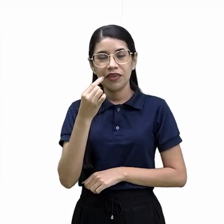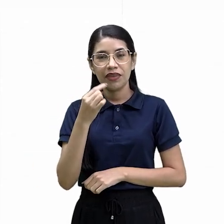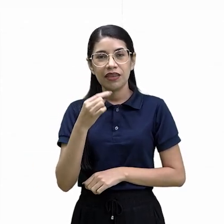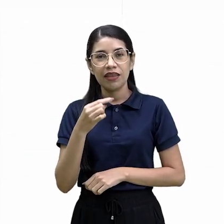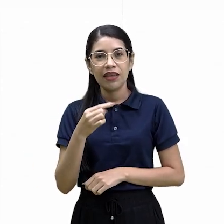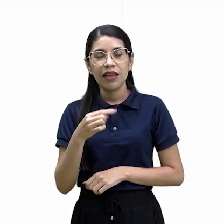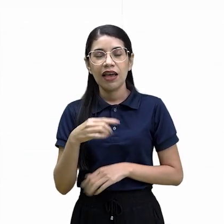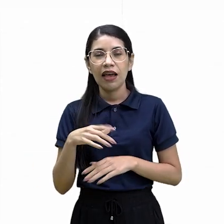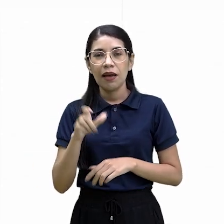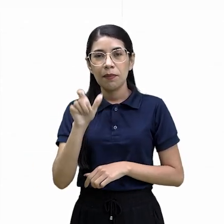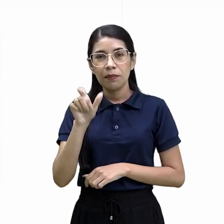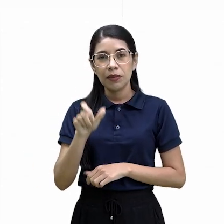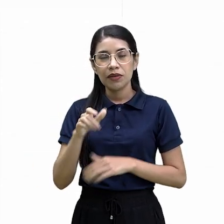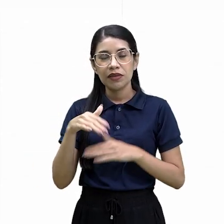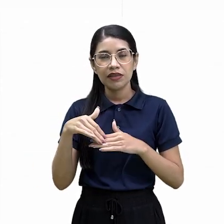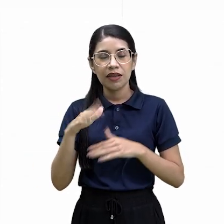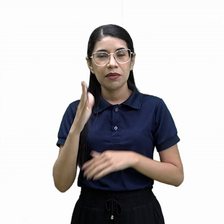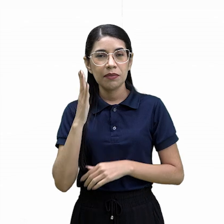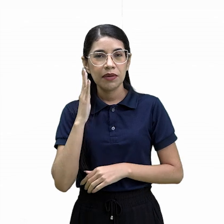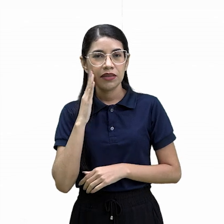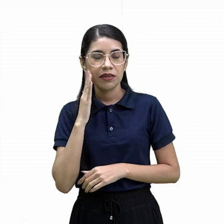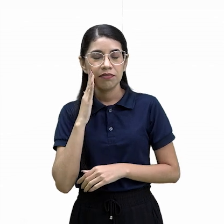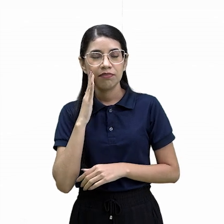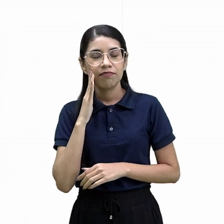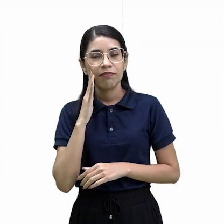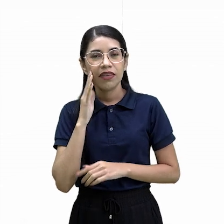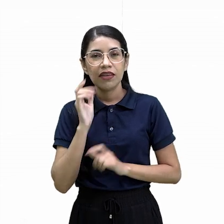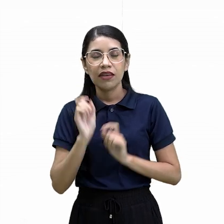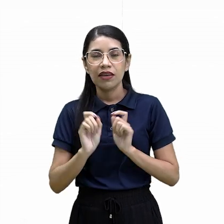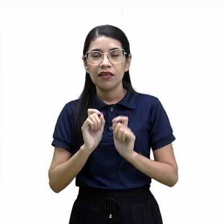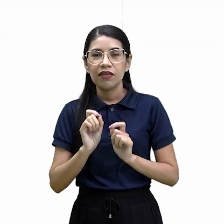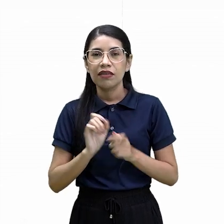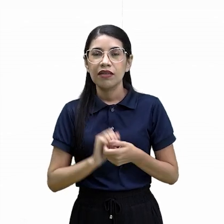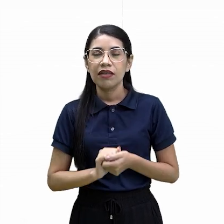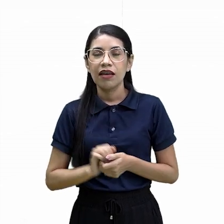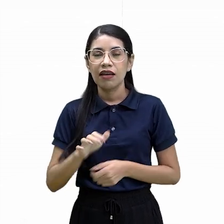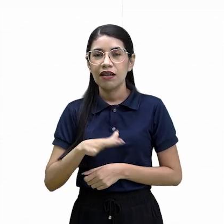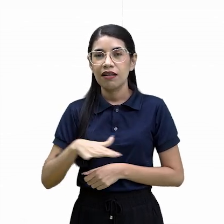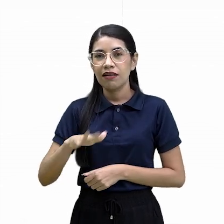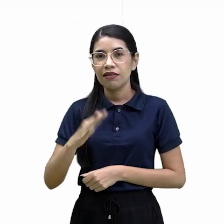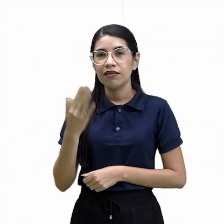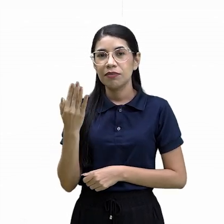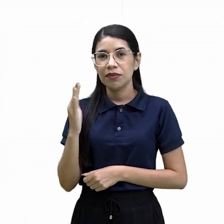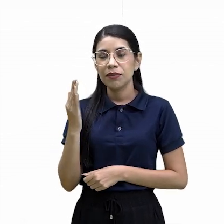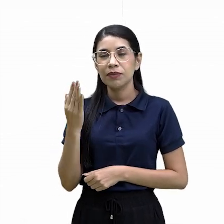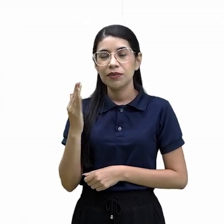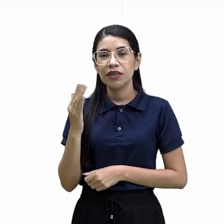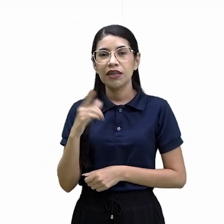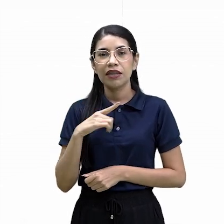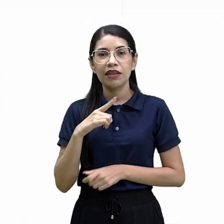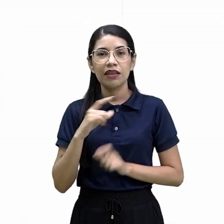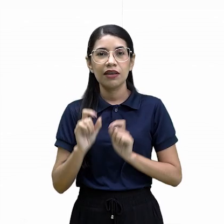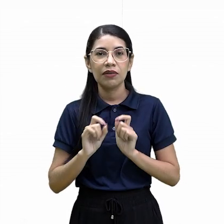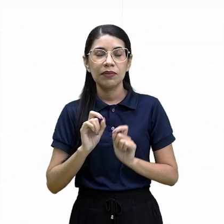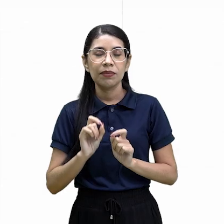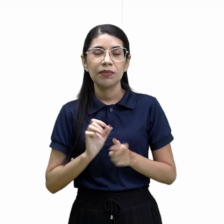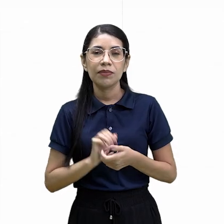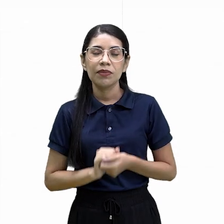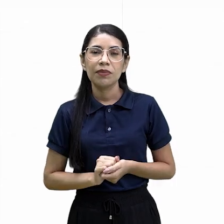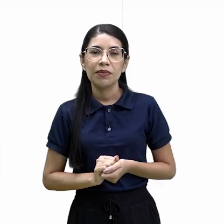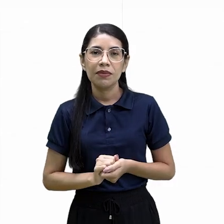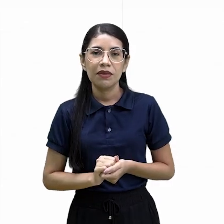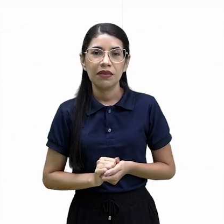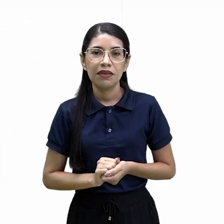mais que sabe, muito mais falar sobre cada um é a biologia, que envolve